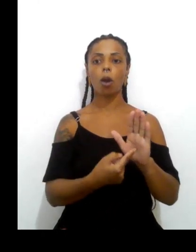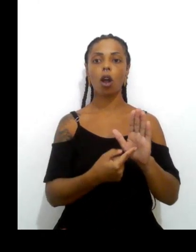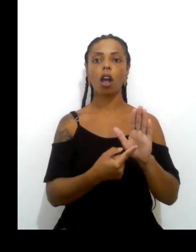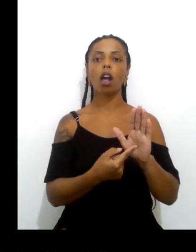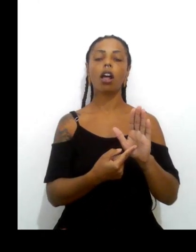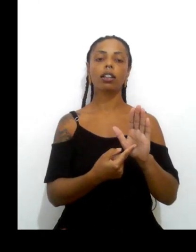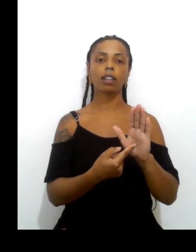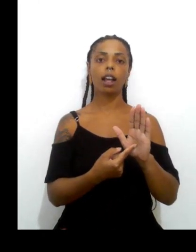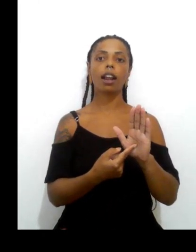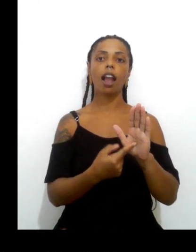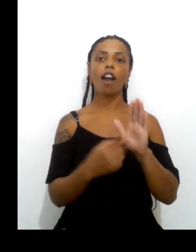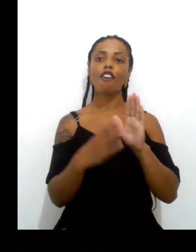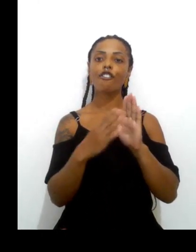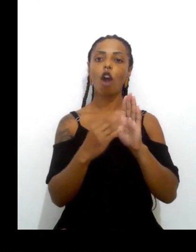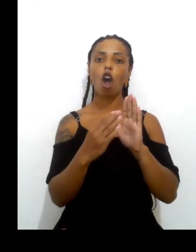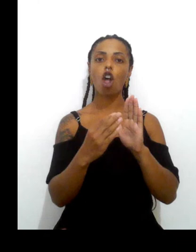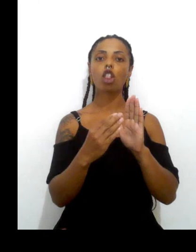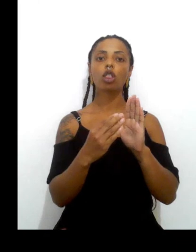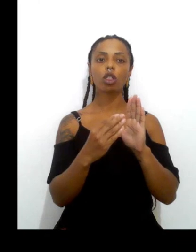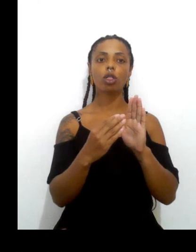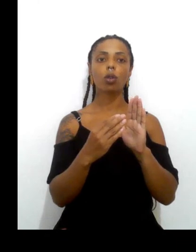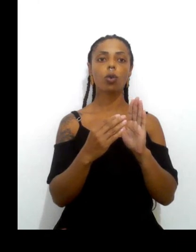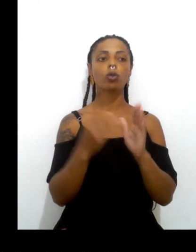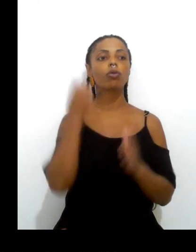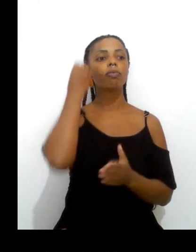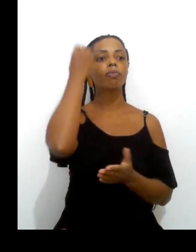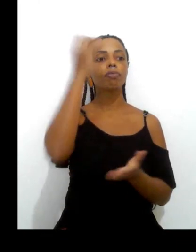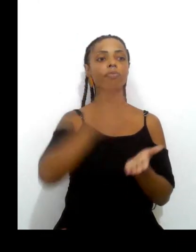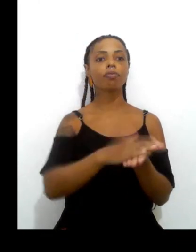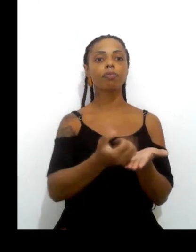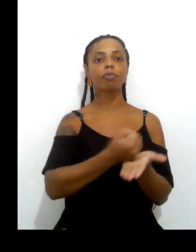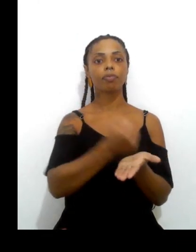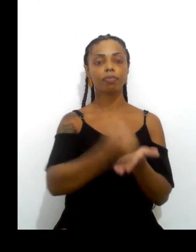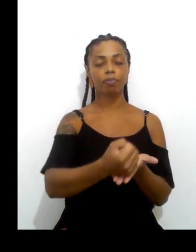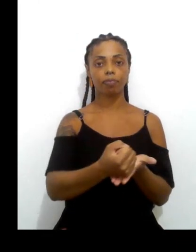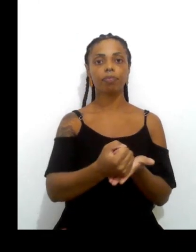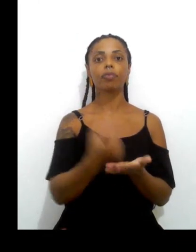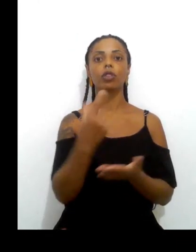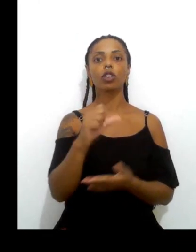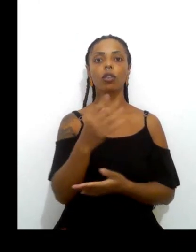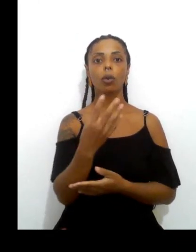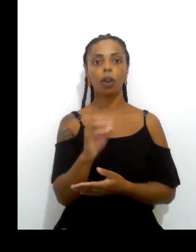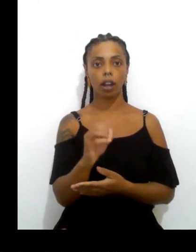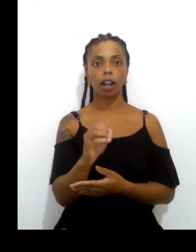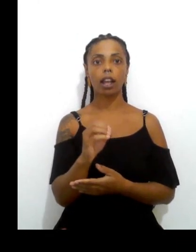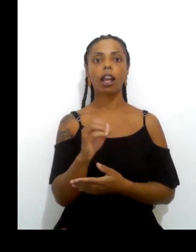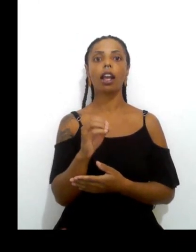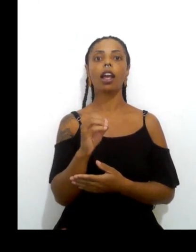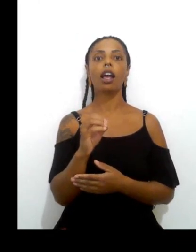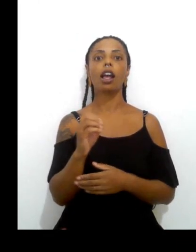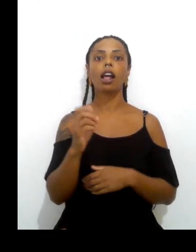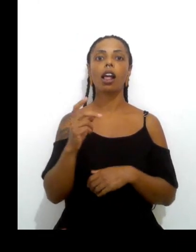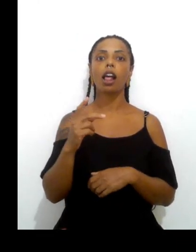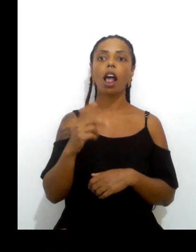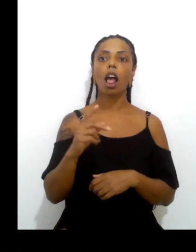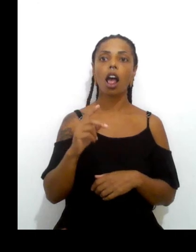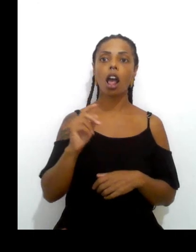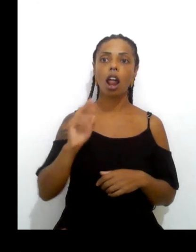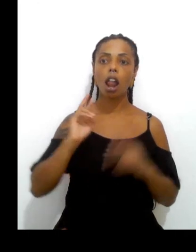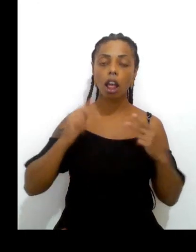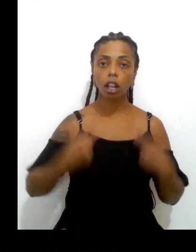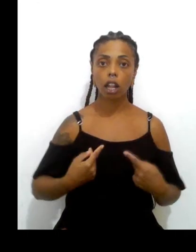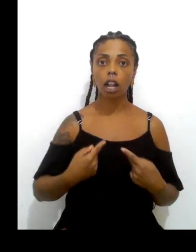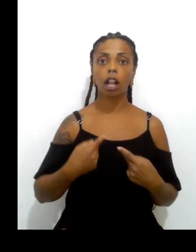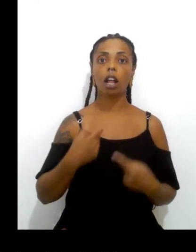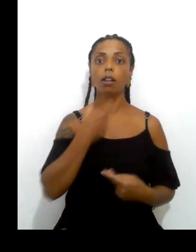do passaporte em 1940 a nacionalidade britânica estrangeiro foi codificado integrando